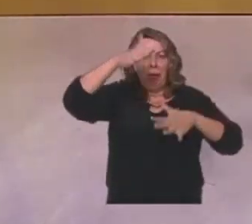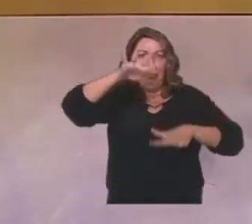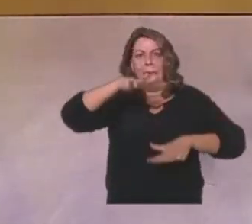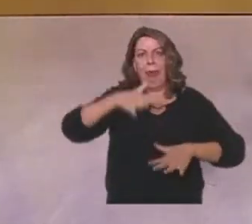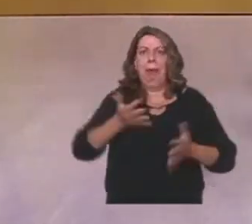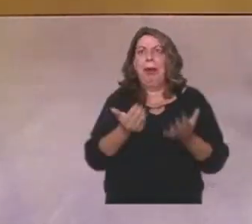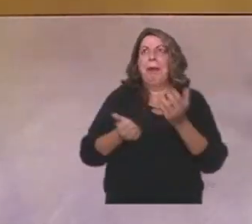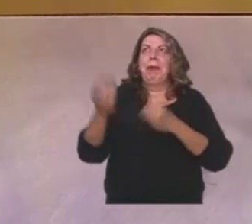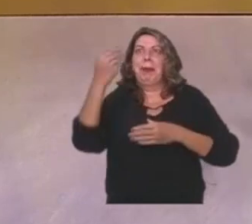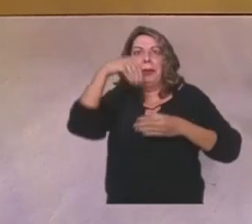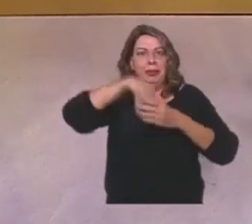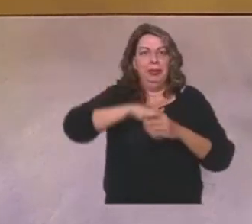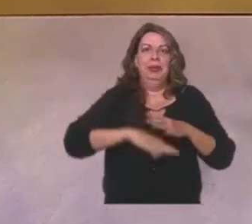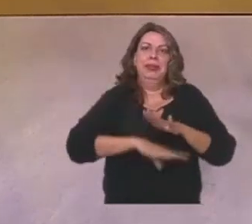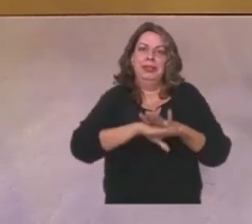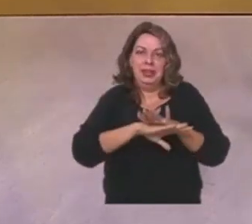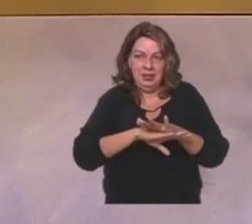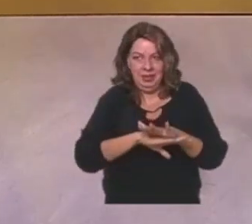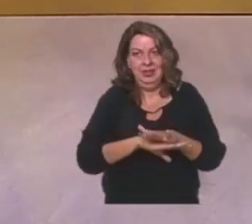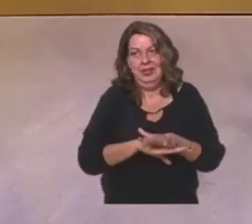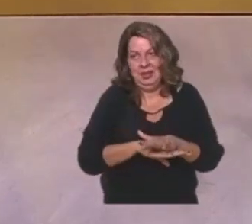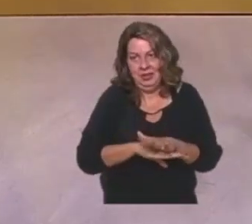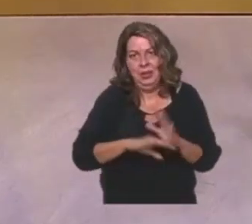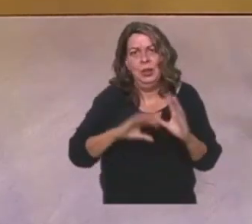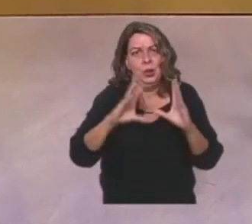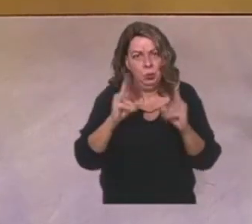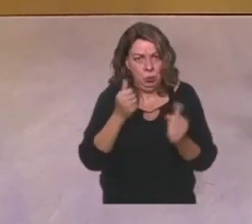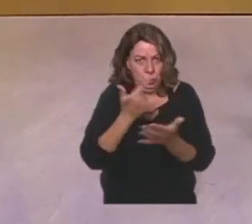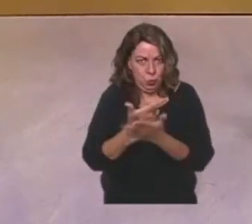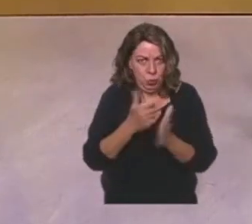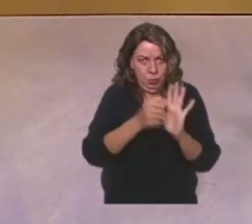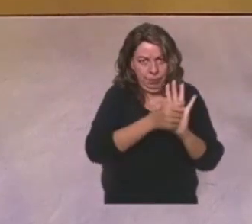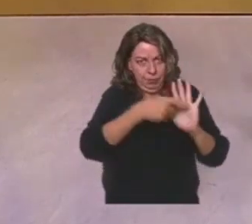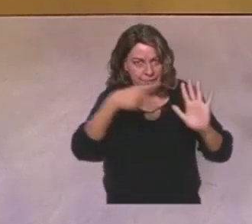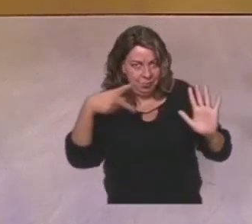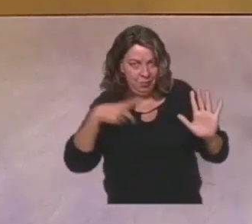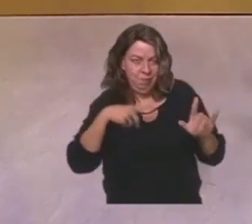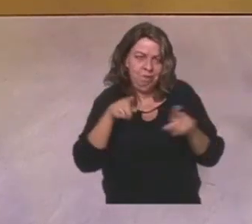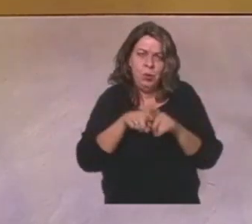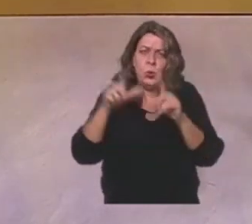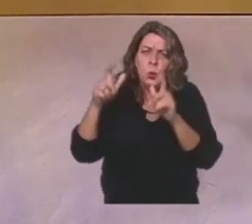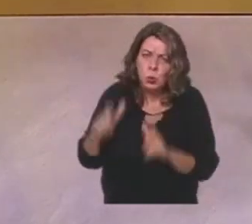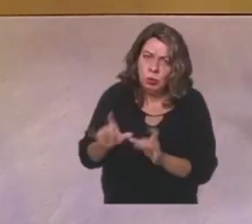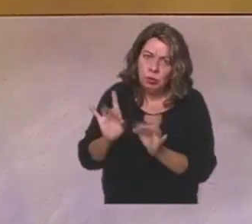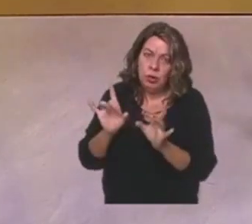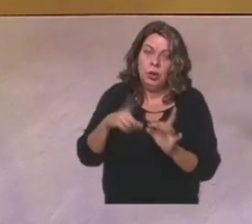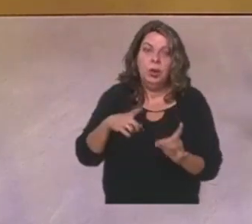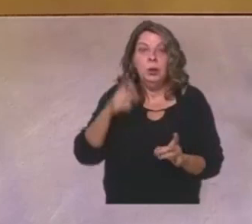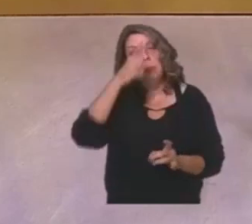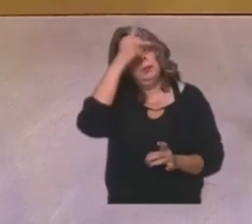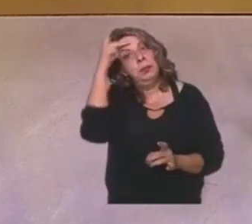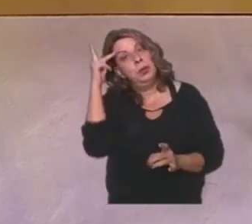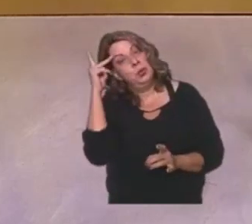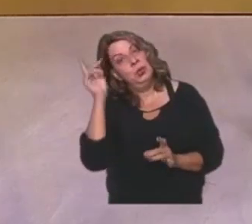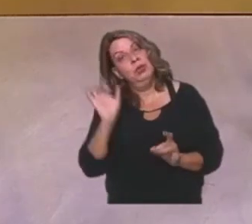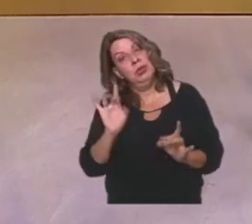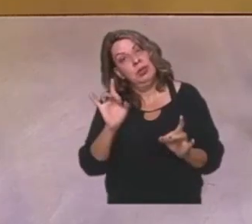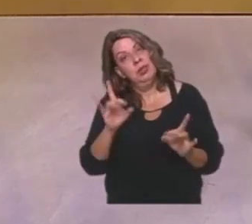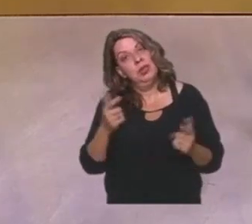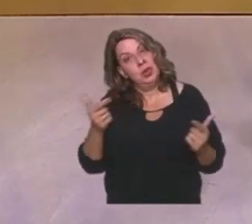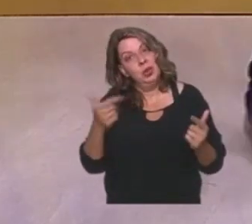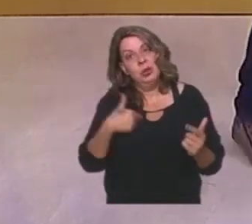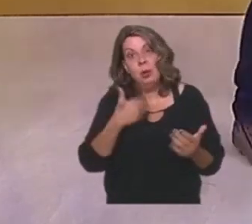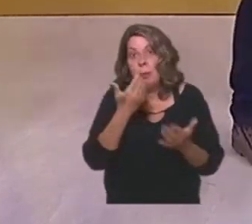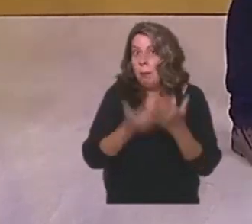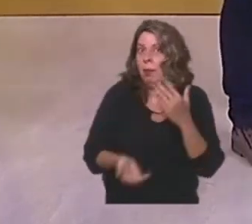domingo que vem, só din-din em todos os prêmios aí, adquira o seu pelo aplicativo, no ponto de venda, com o seu pé quente aí do bairro, enfim, não pode ficar de